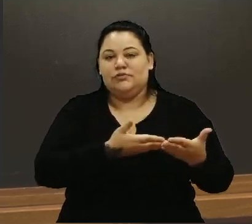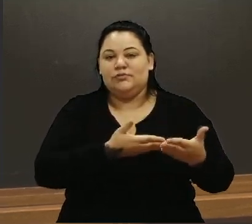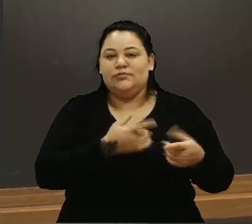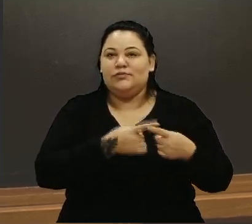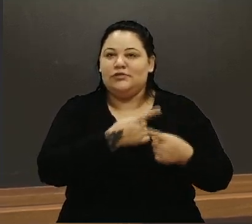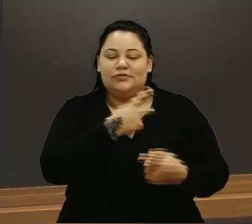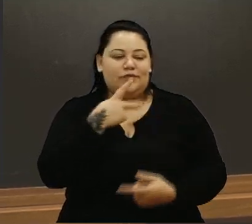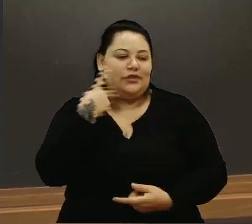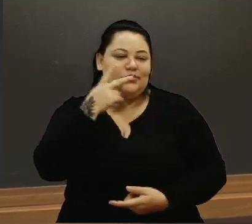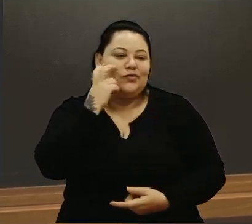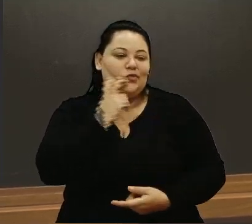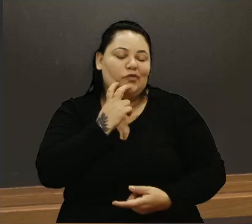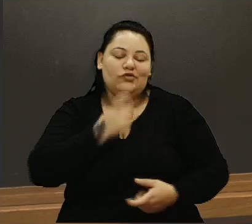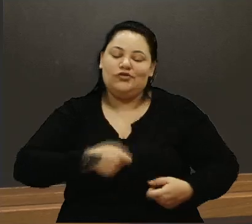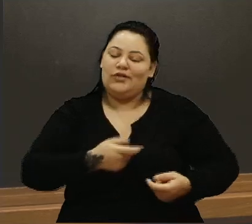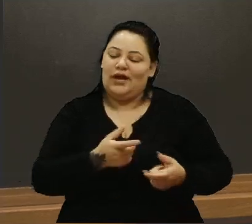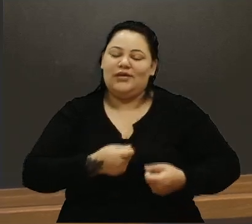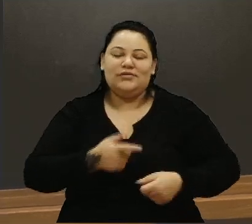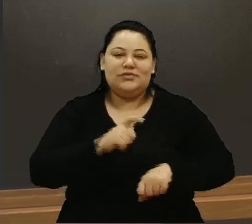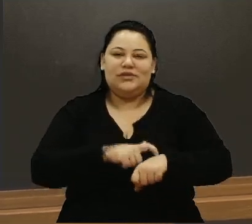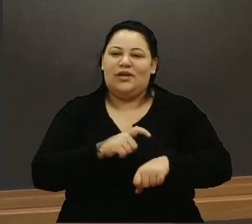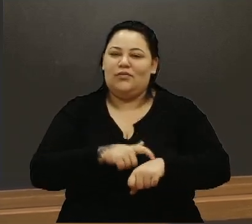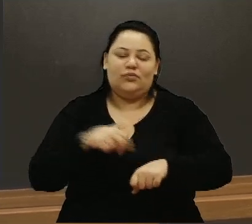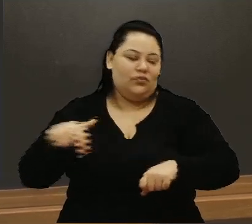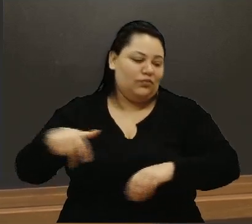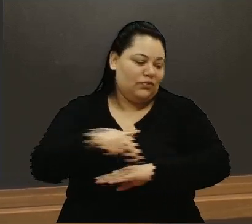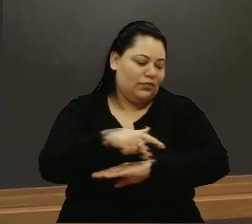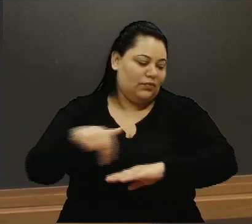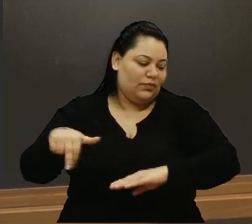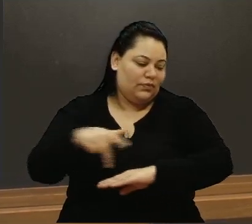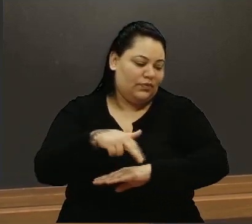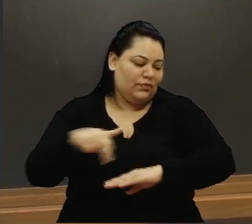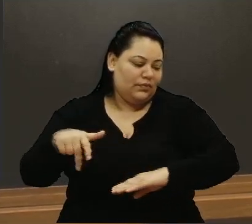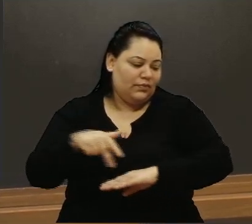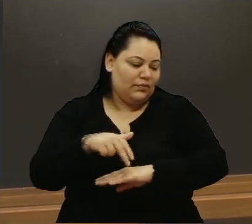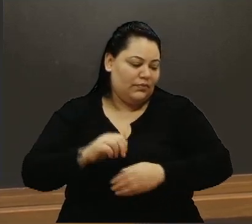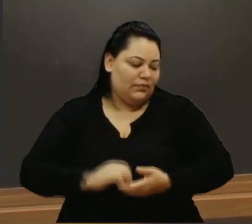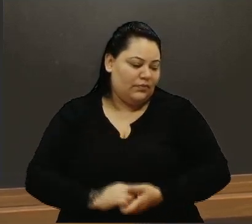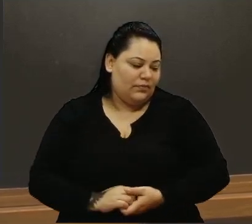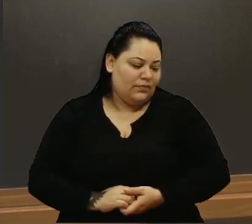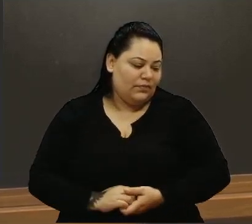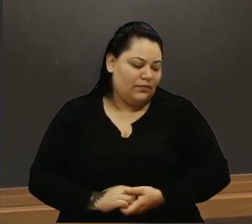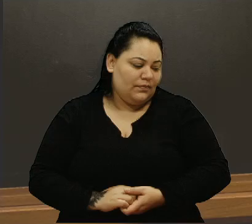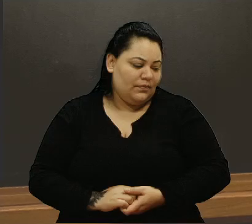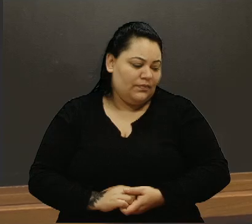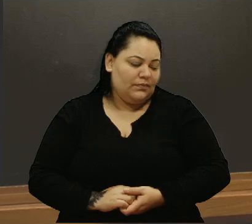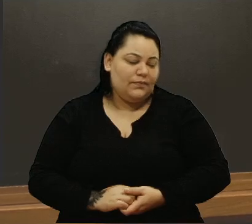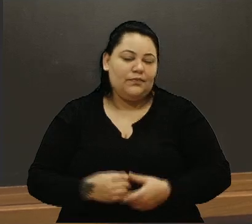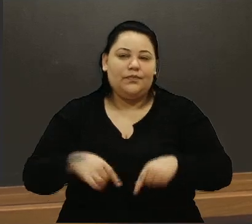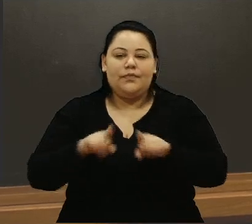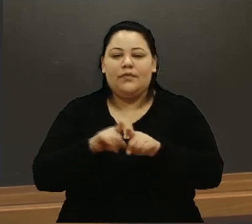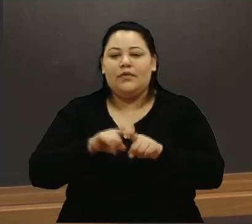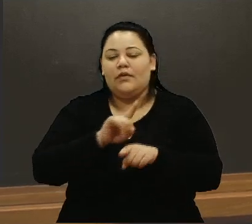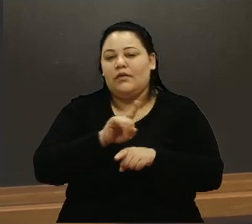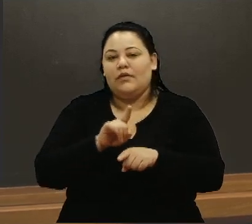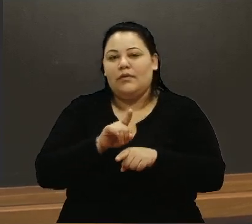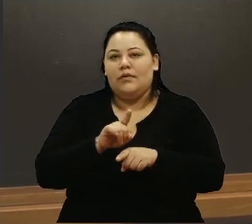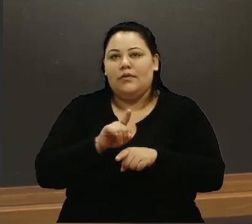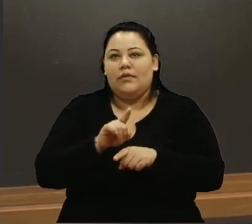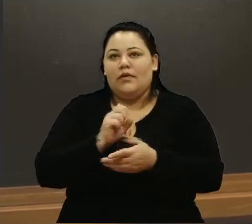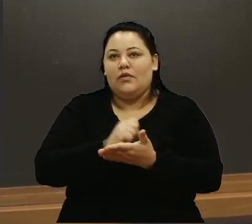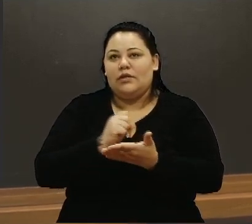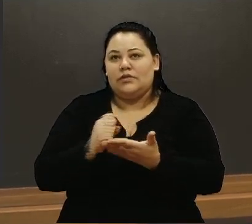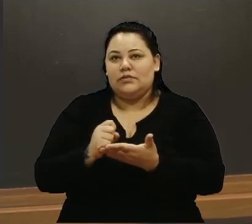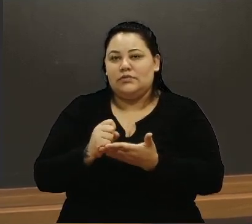Daniel, nós gastamos muito tempo nesse deslocamento e, de forma simples, deixa de ser efetiva a contratação. Não adianta a